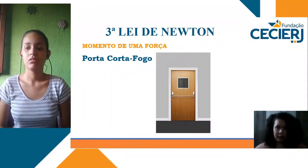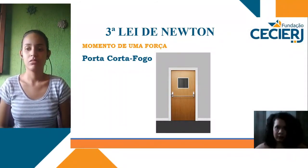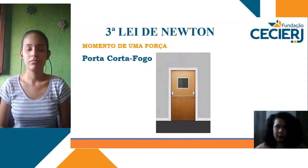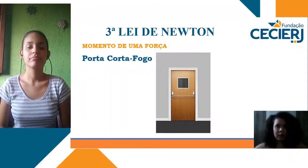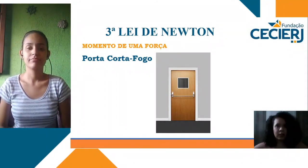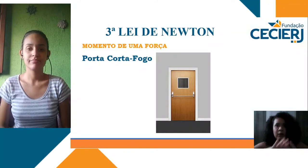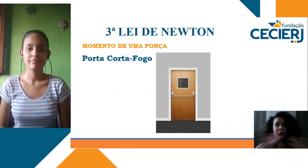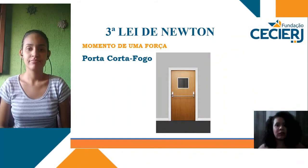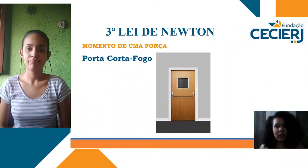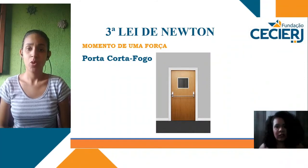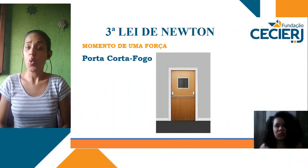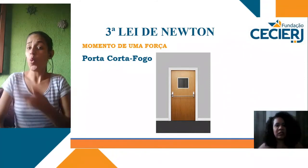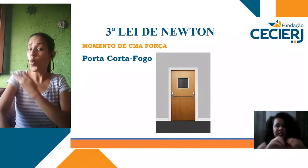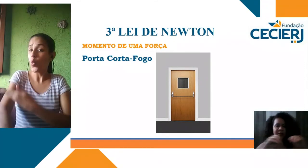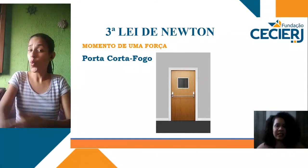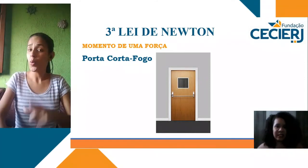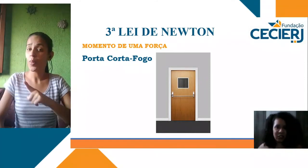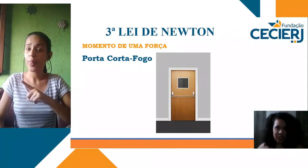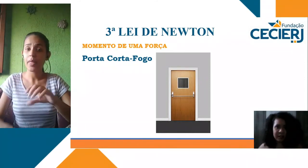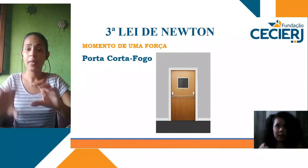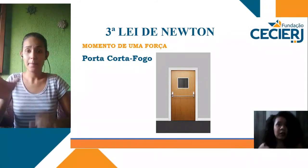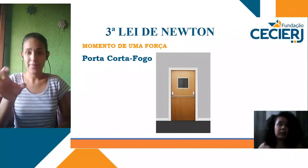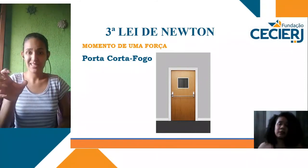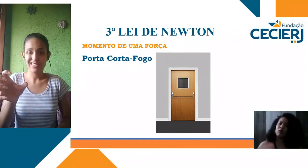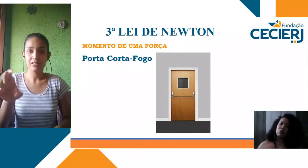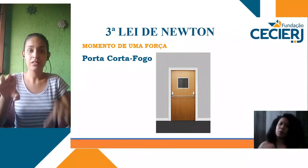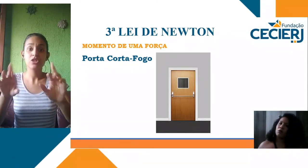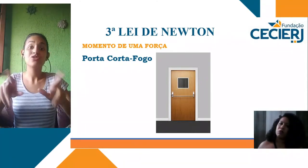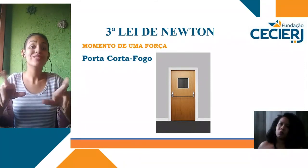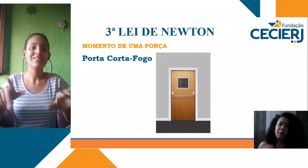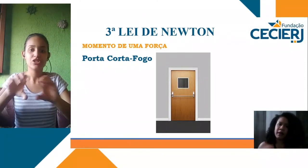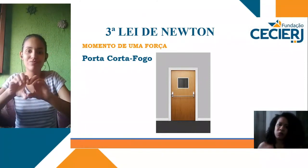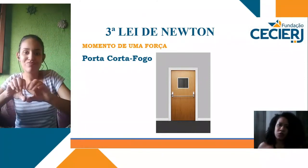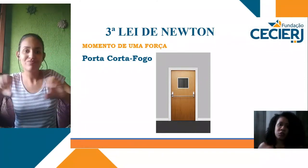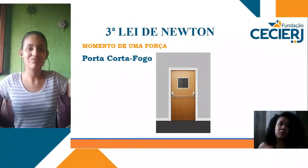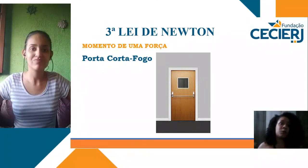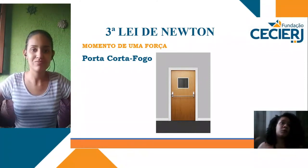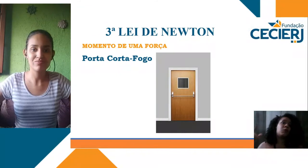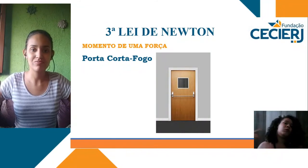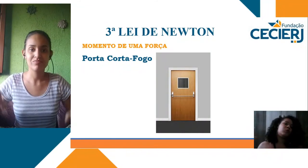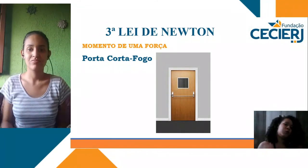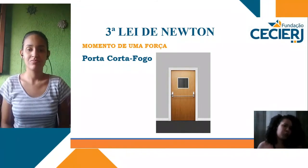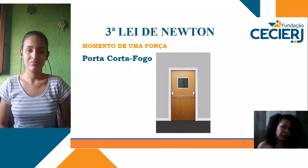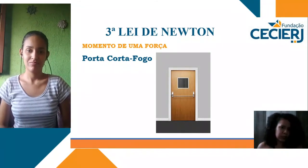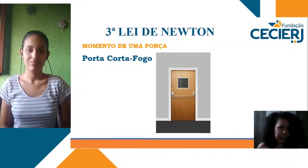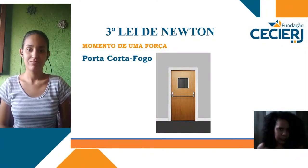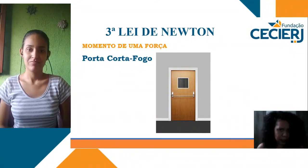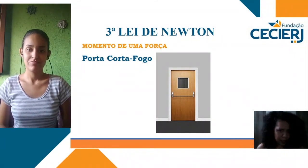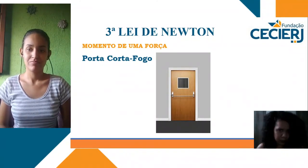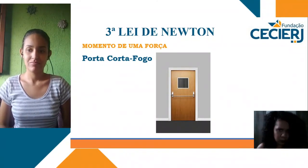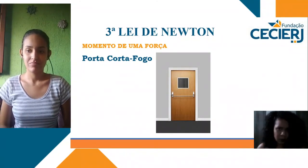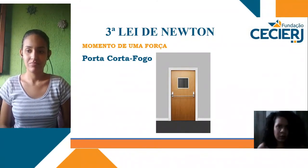abrir ela. Então, a porta corta-fogo tem essa maçaneta extensa, não só por conta de momento, de giro, mas por outros motivos